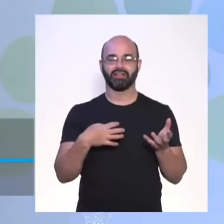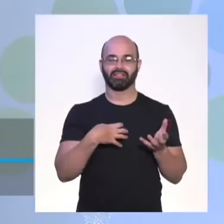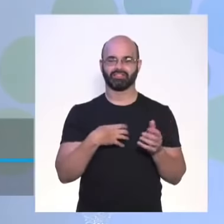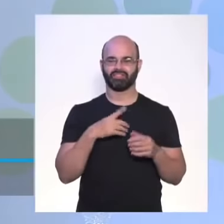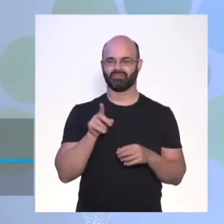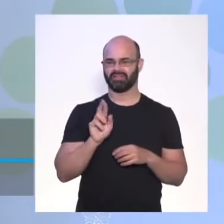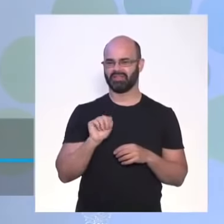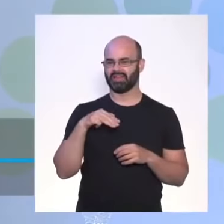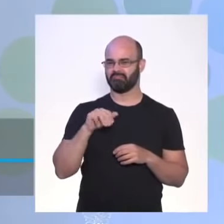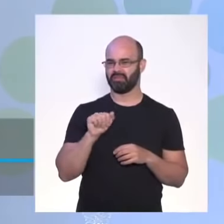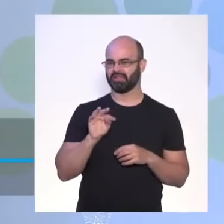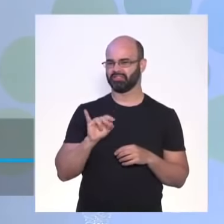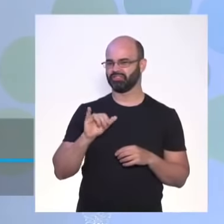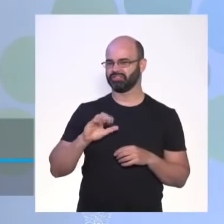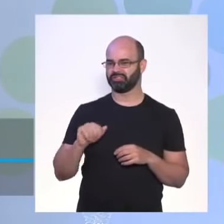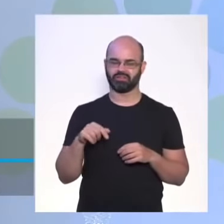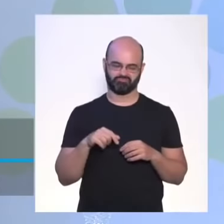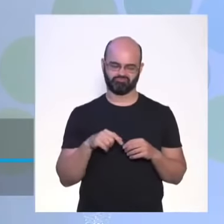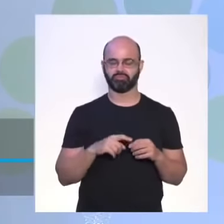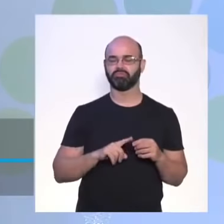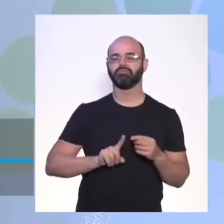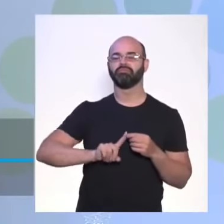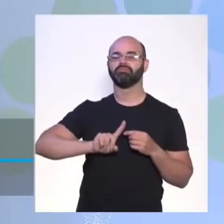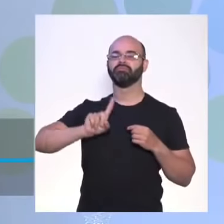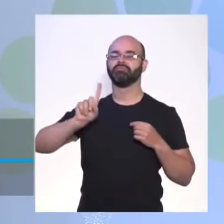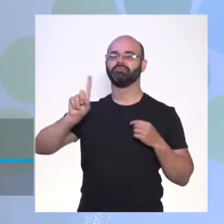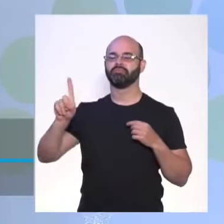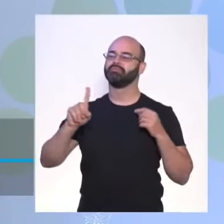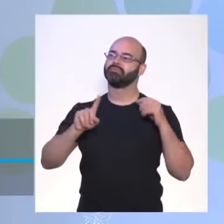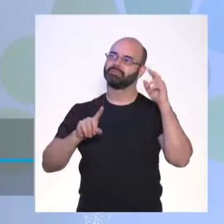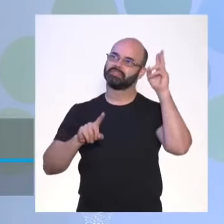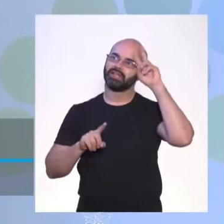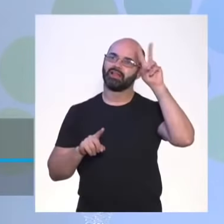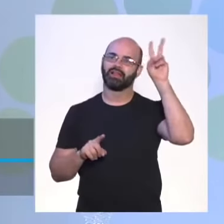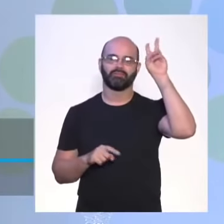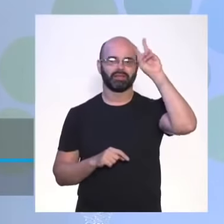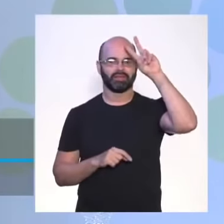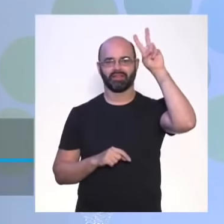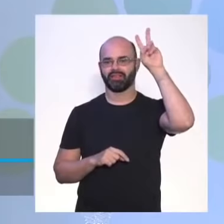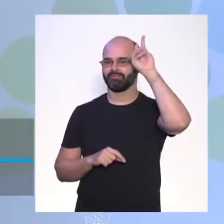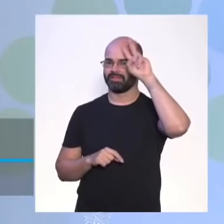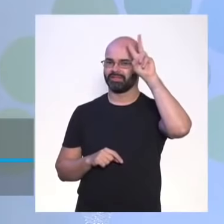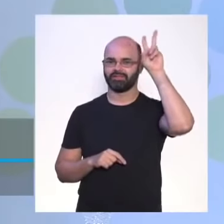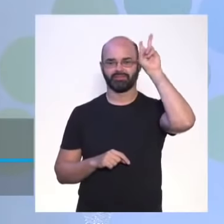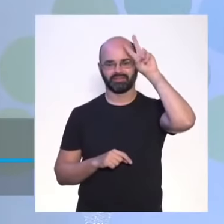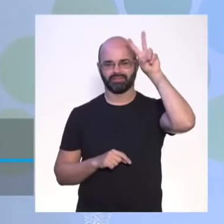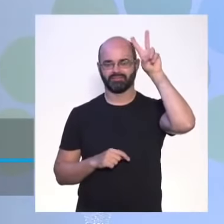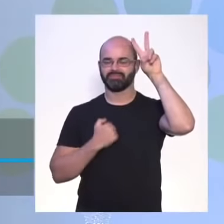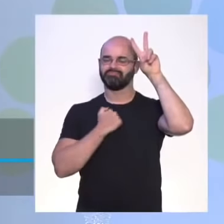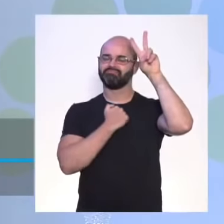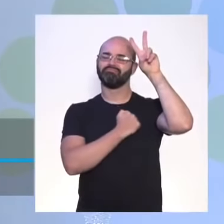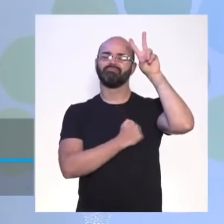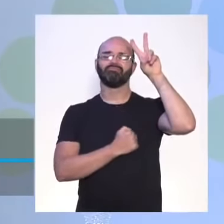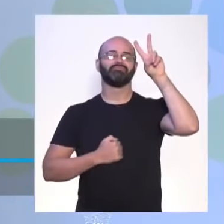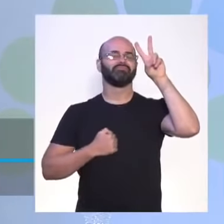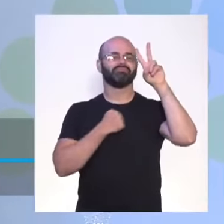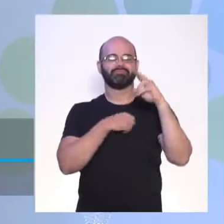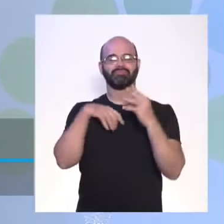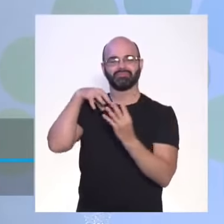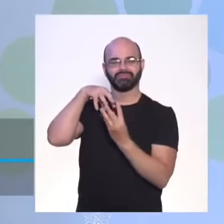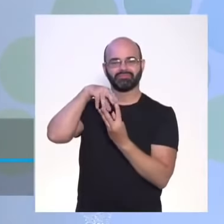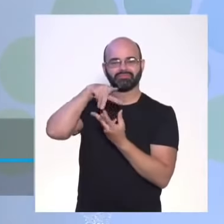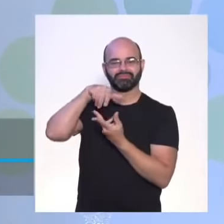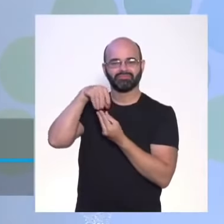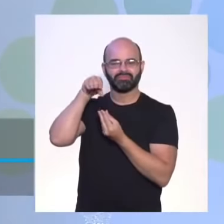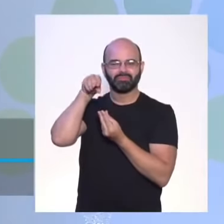parta em viagem e as memórias que tem delas faz com que ele sinta saudade tem a vontade de regressar ao